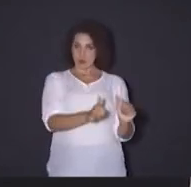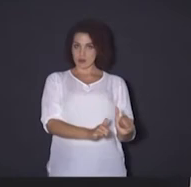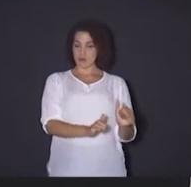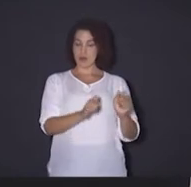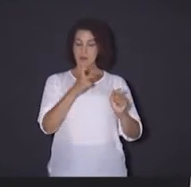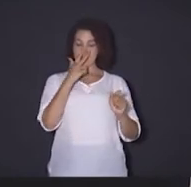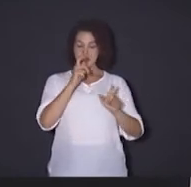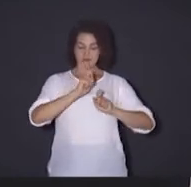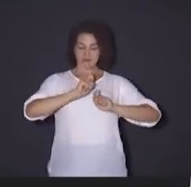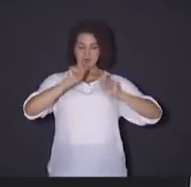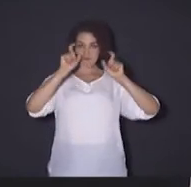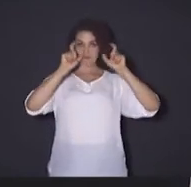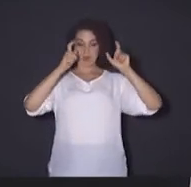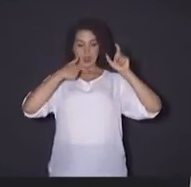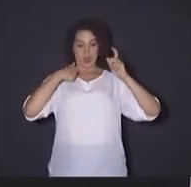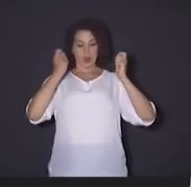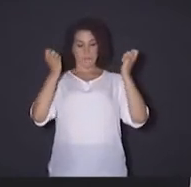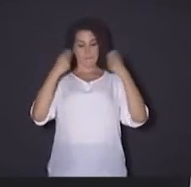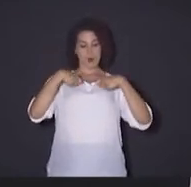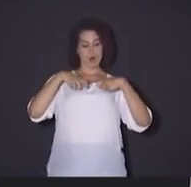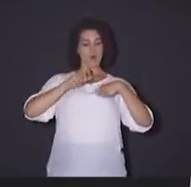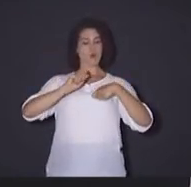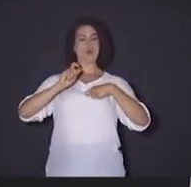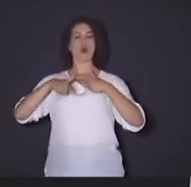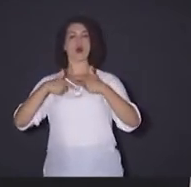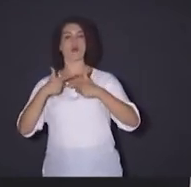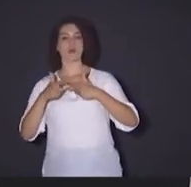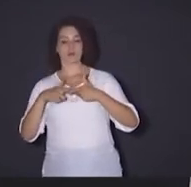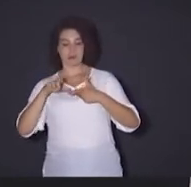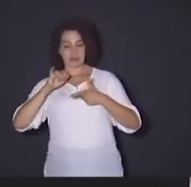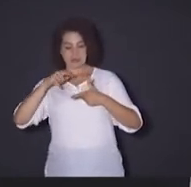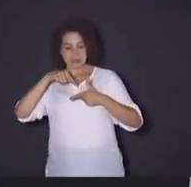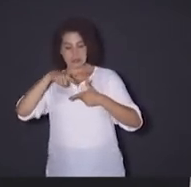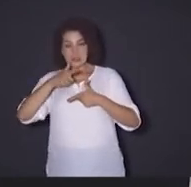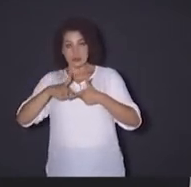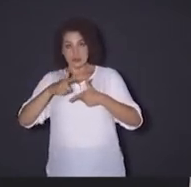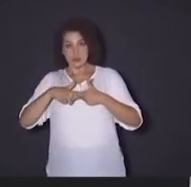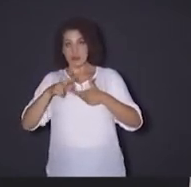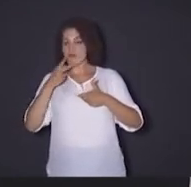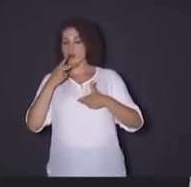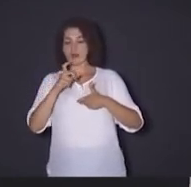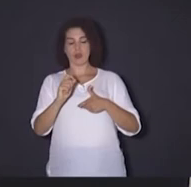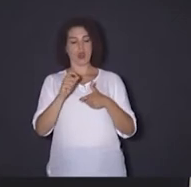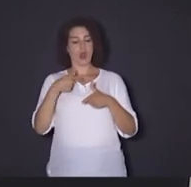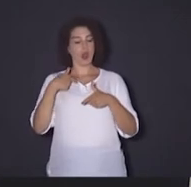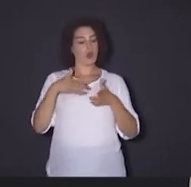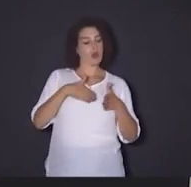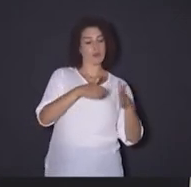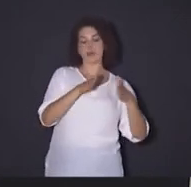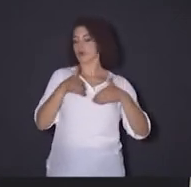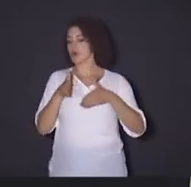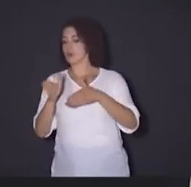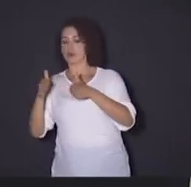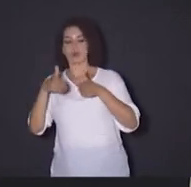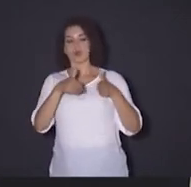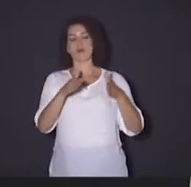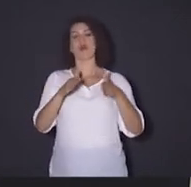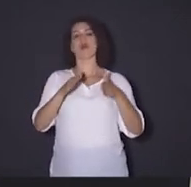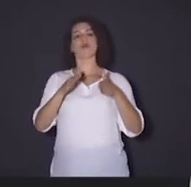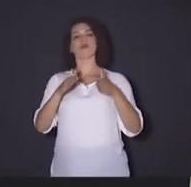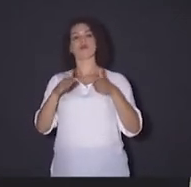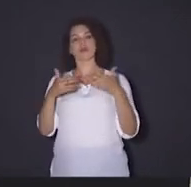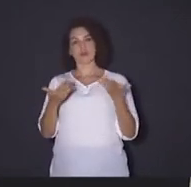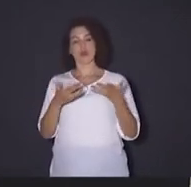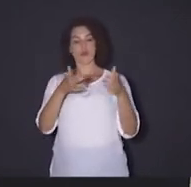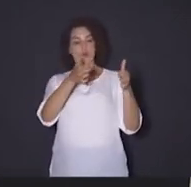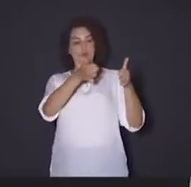as suas potencialidades e para os seus desafios e quando chega no desafio ele vai falar assim olha você vai agir assim você fazer isso e você passar por esse desafio o